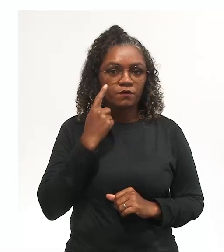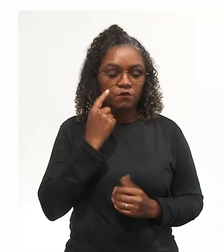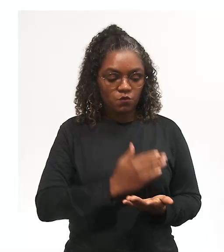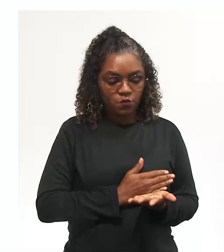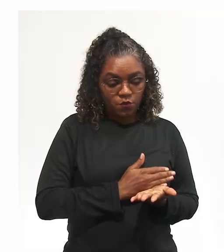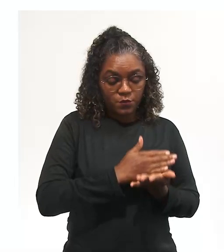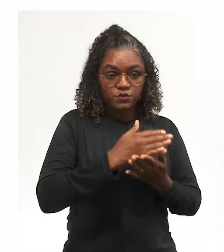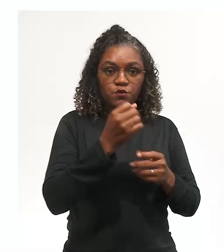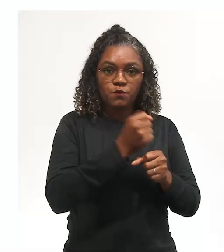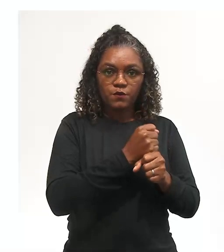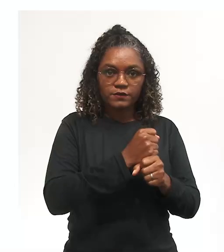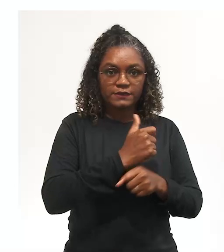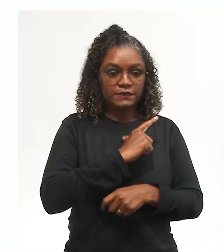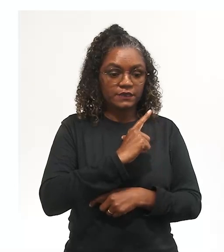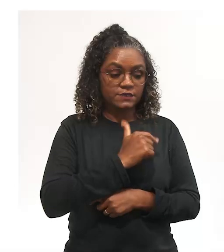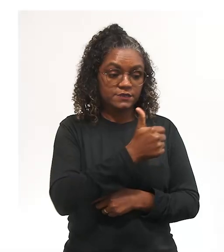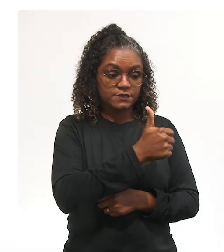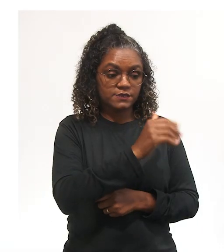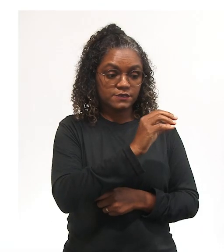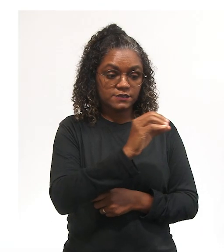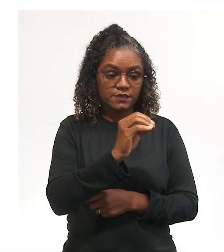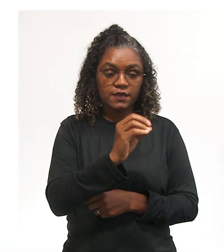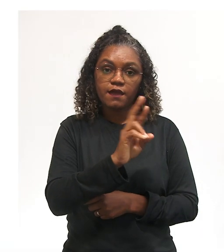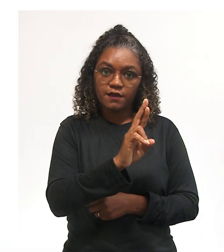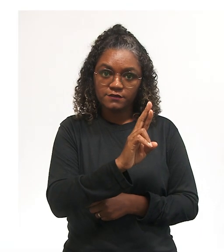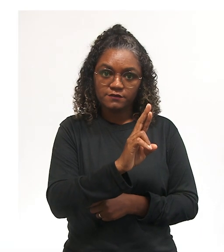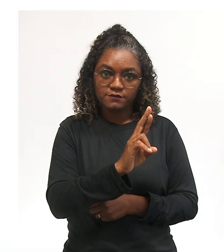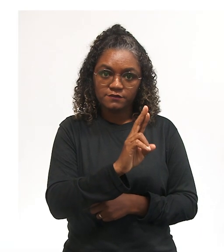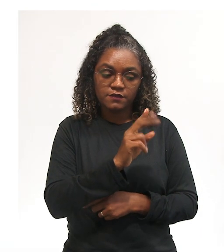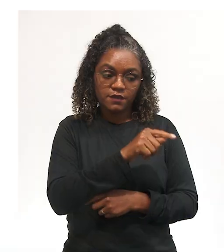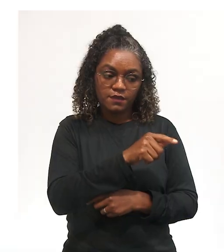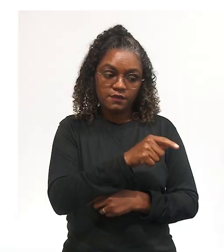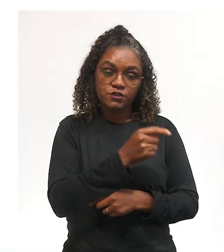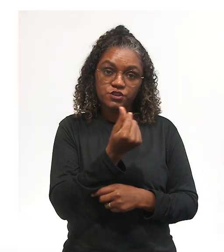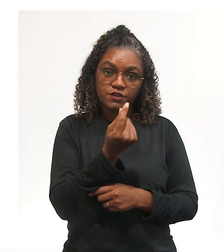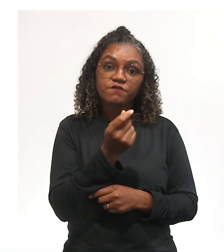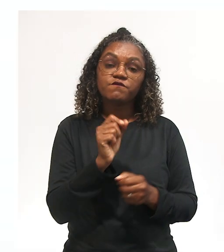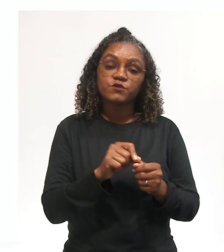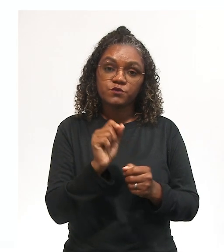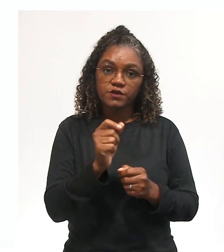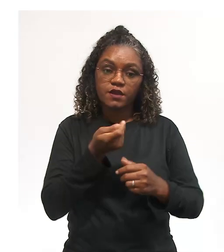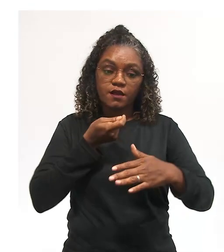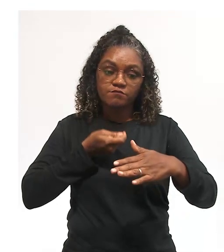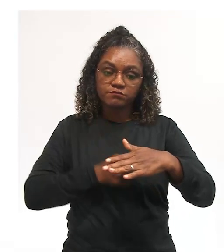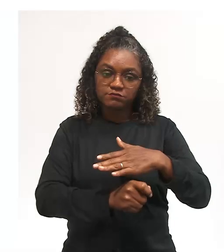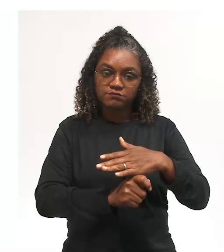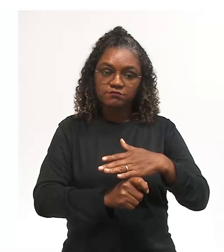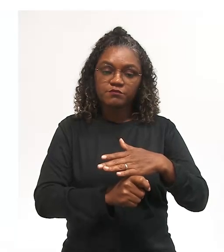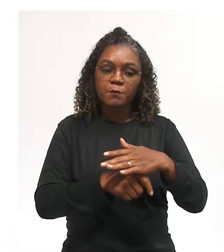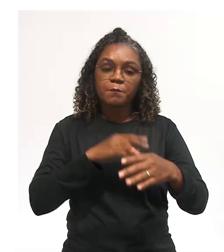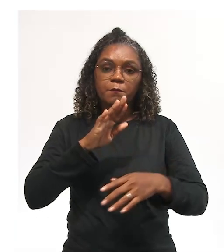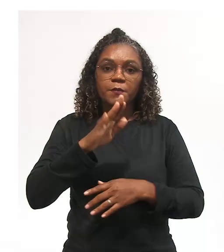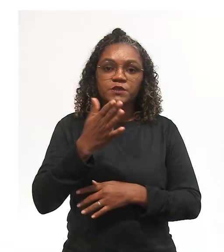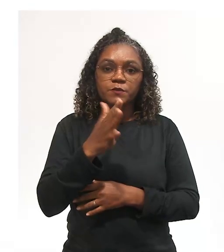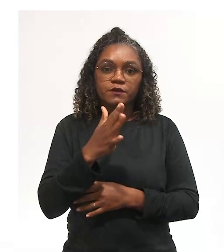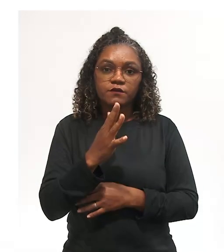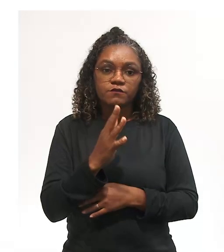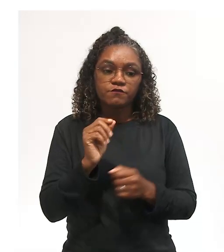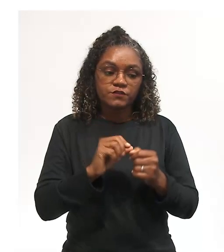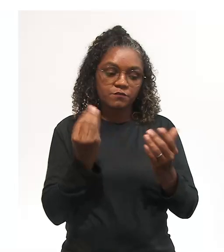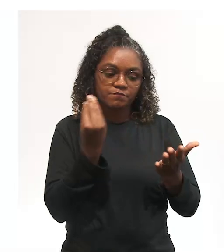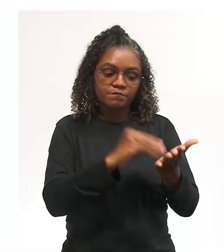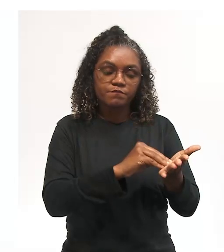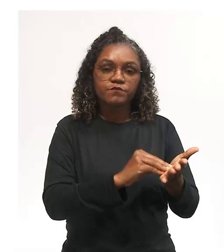nós tínhamos R$100. Aí nós vamos aplicar esses R$100 a uma taxa de 20%